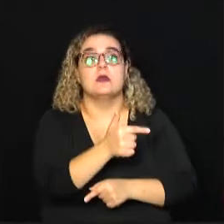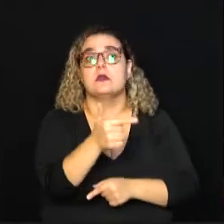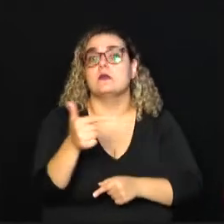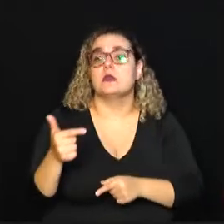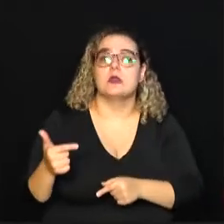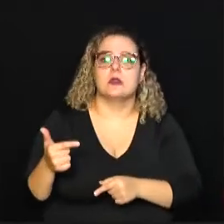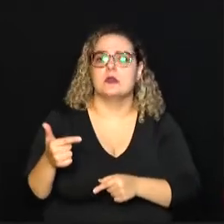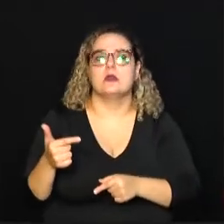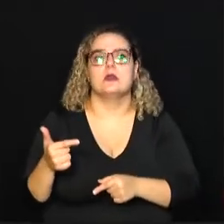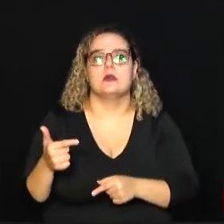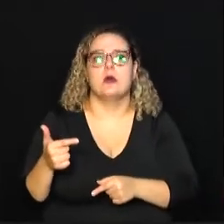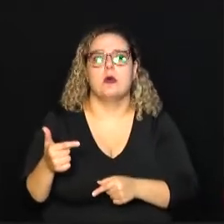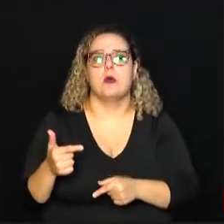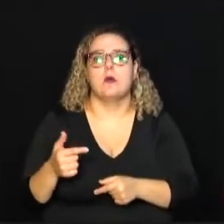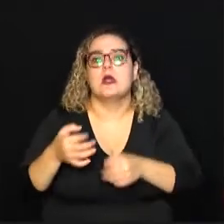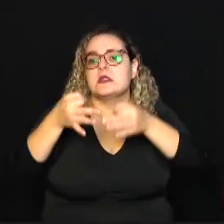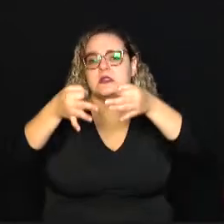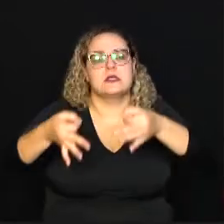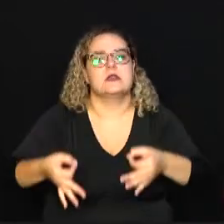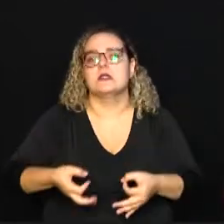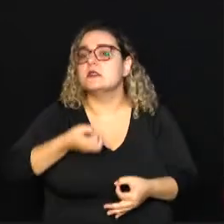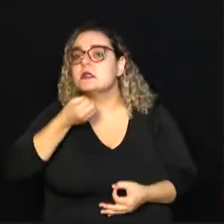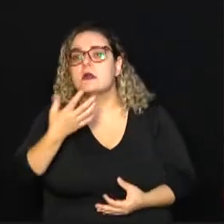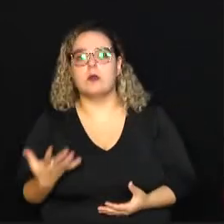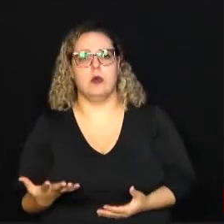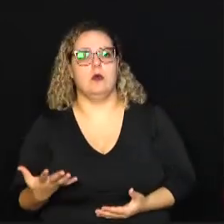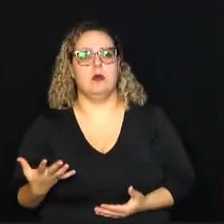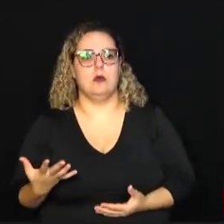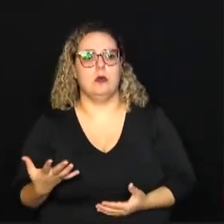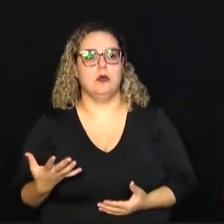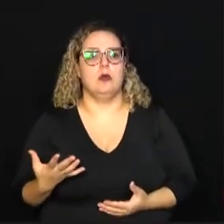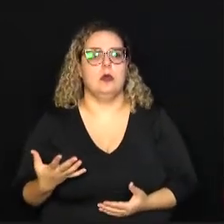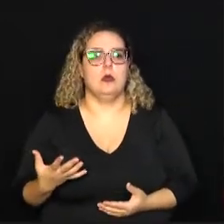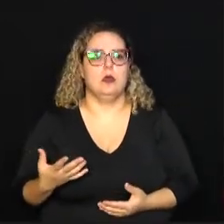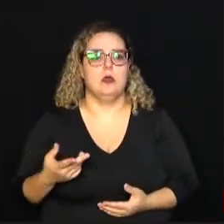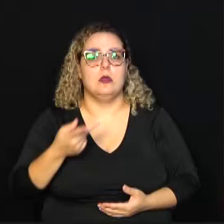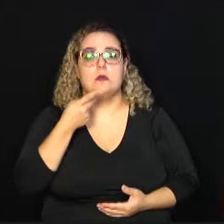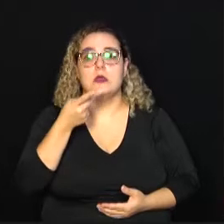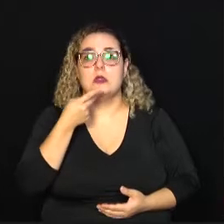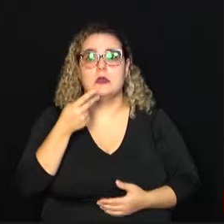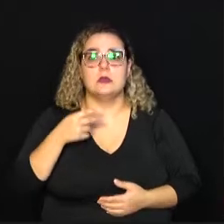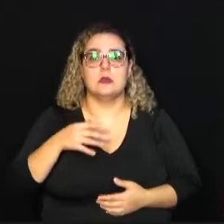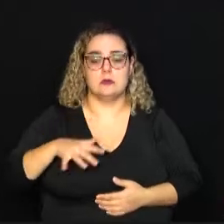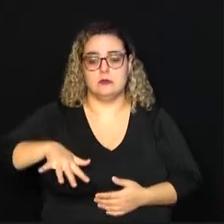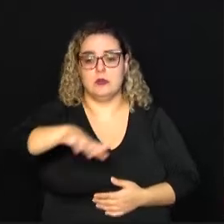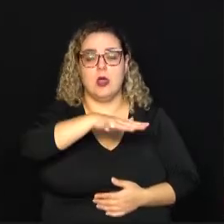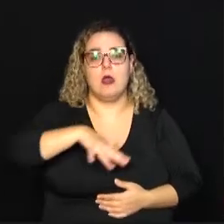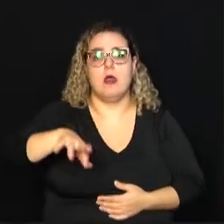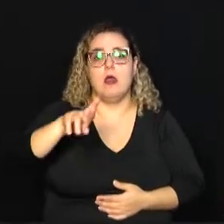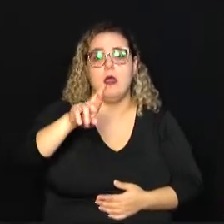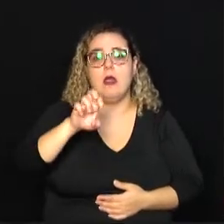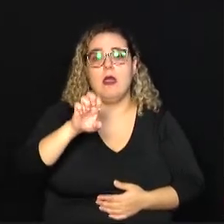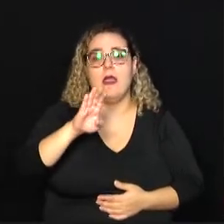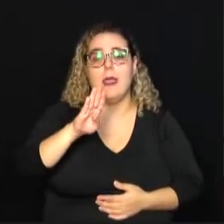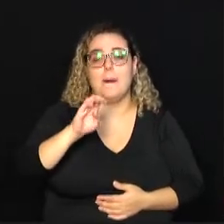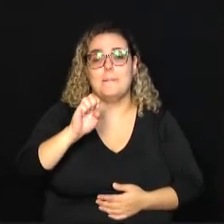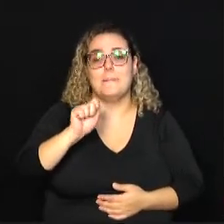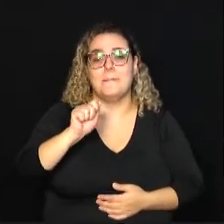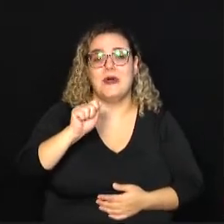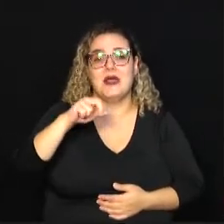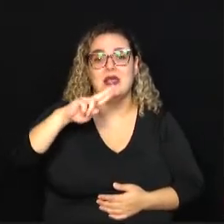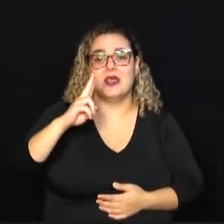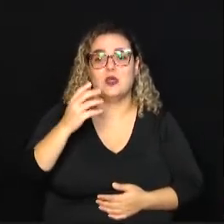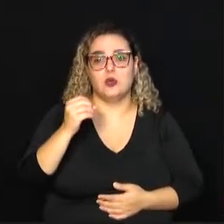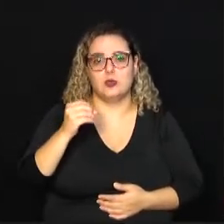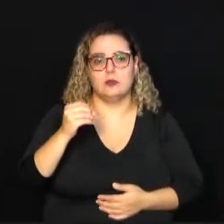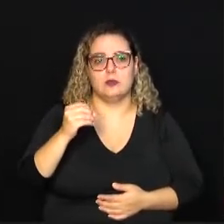buscar eventualmente trabalhar com a questão da imunidade de rebanho. Teve uma fala do presidente muito categórica que ele falou: eu recebi a melhor vacina,